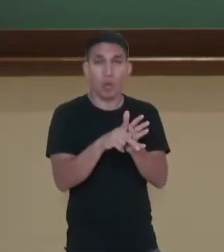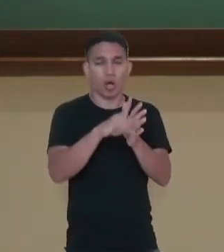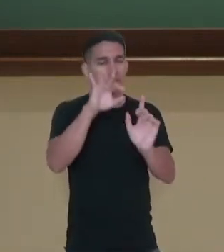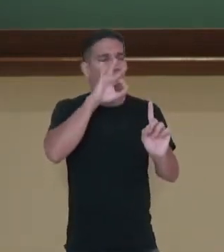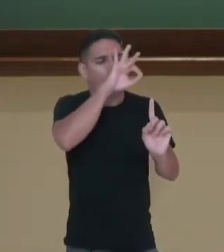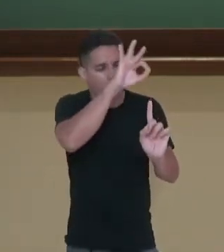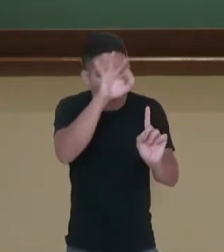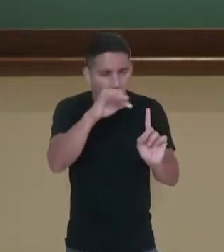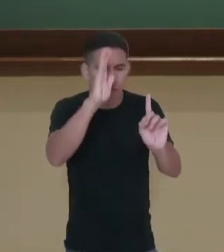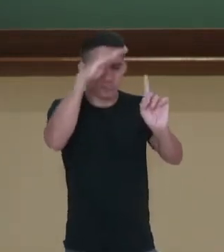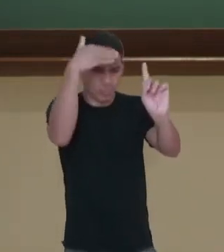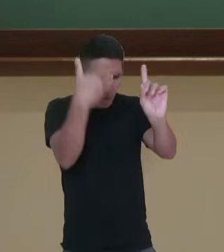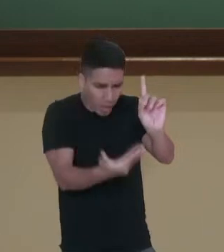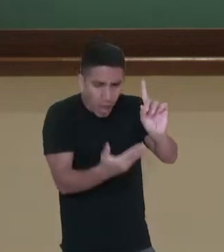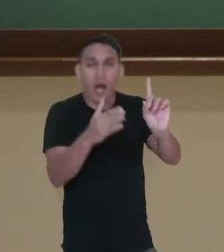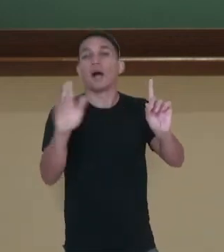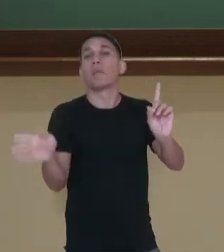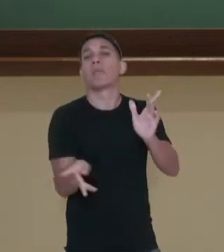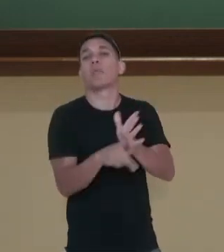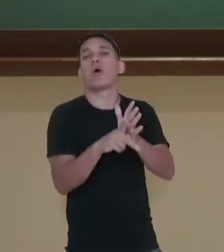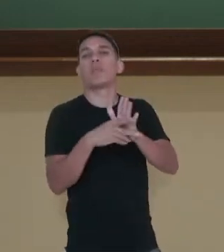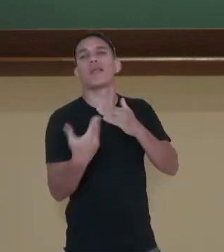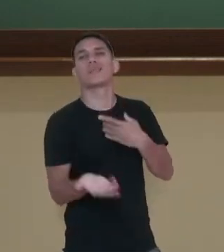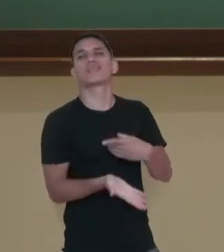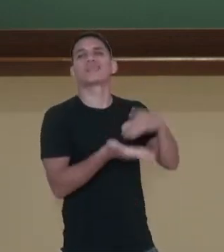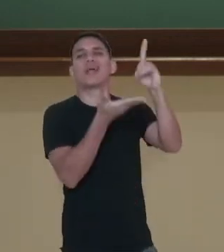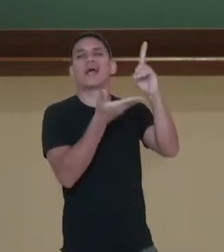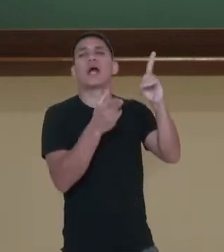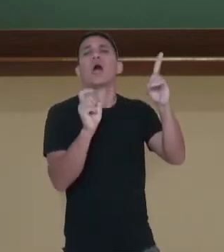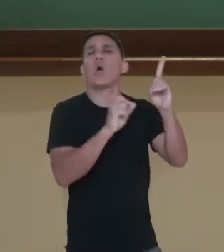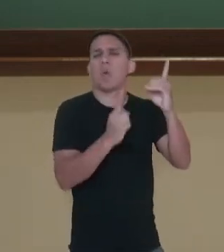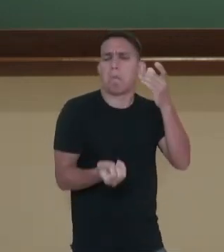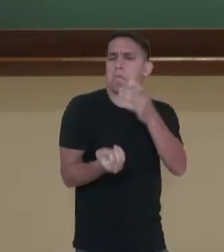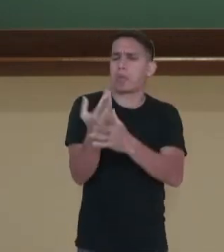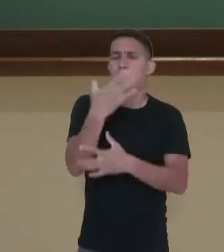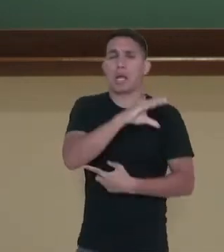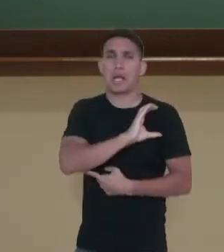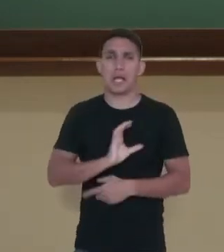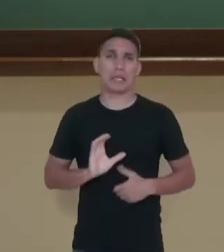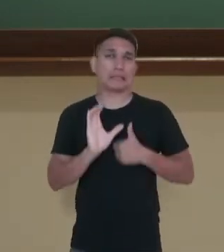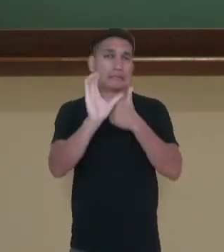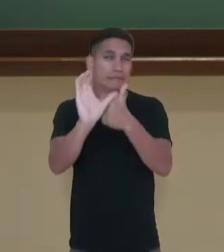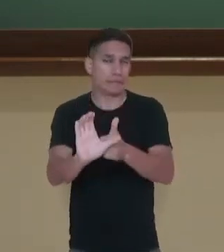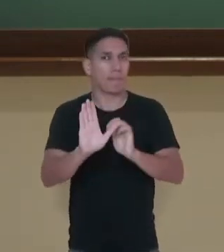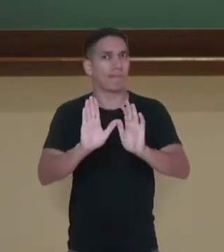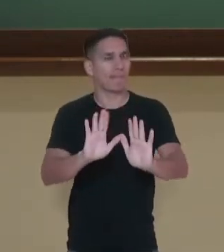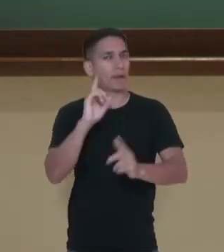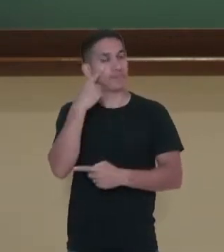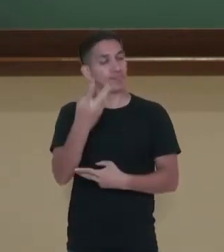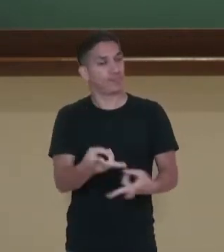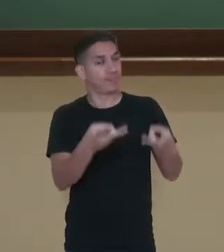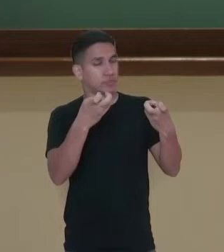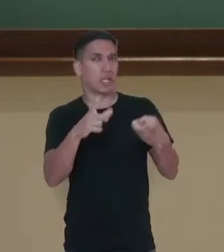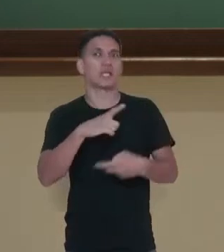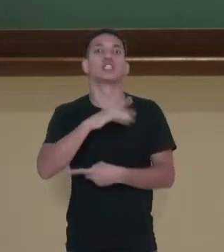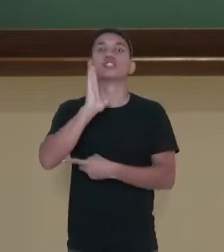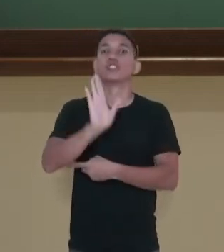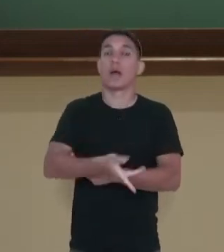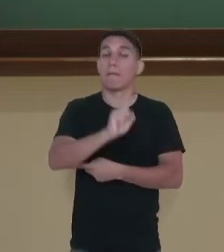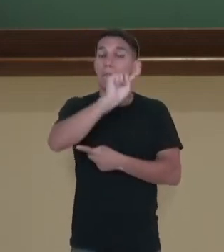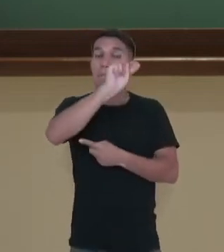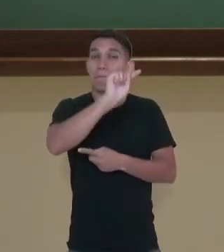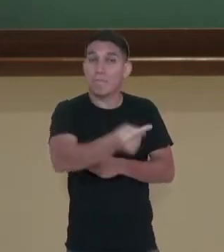adoração ao Deus do cristianismo. Então você veja bem, nós temos 1000 anos